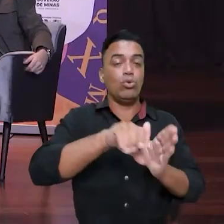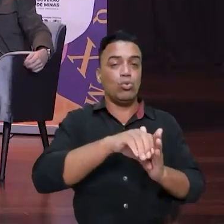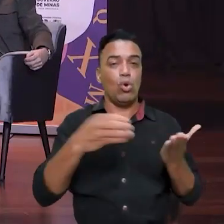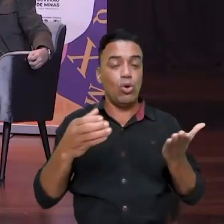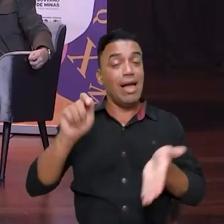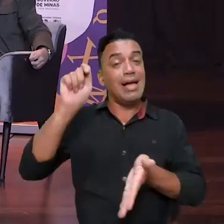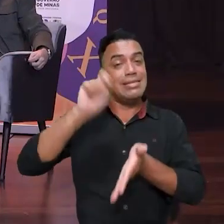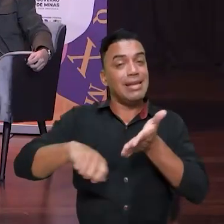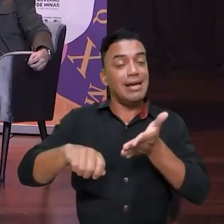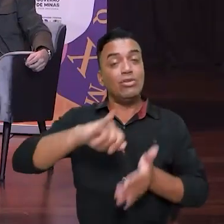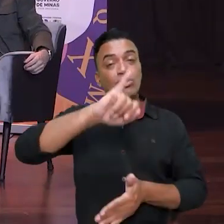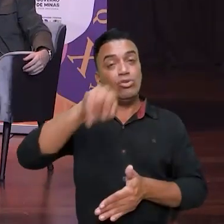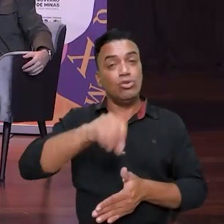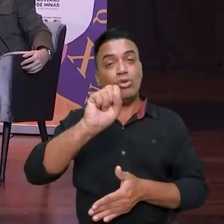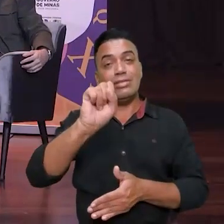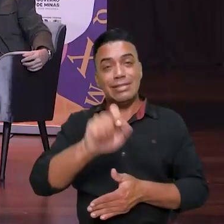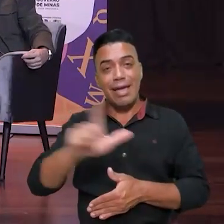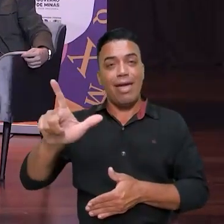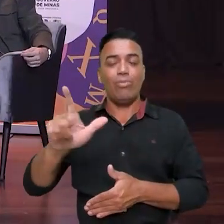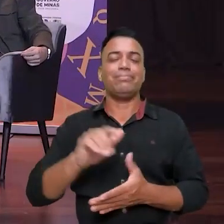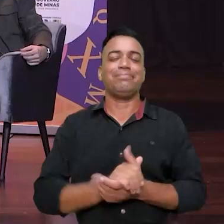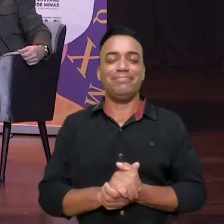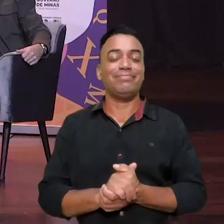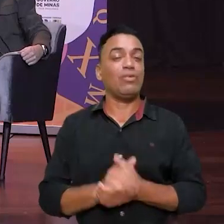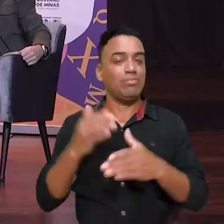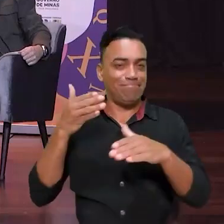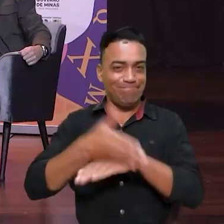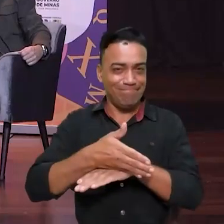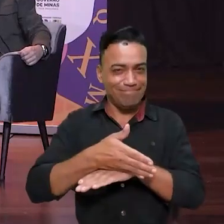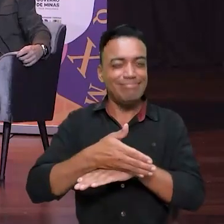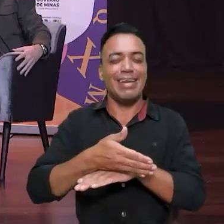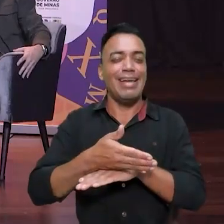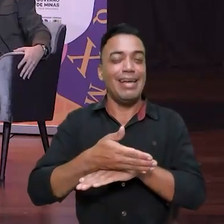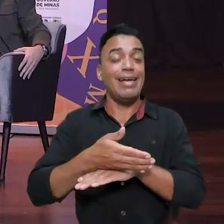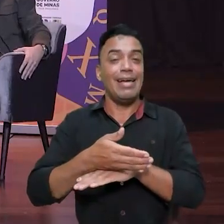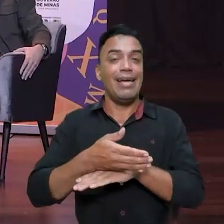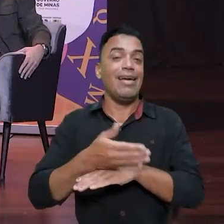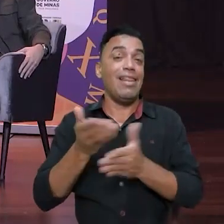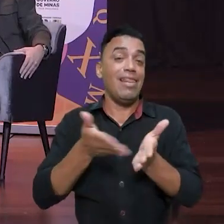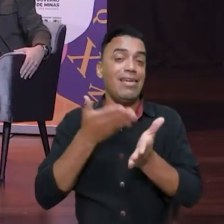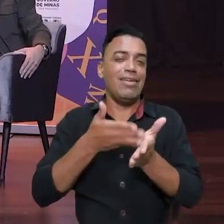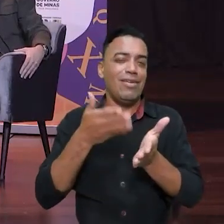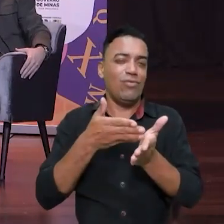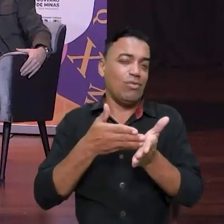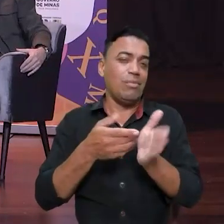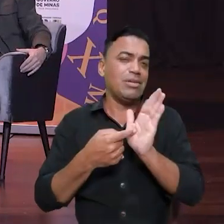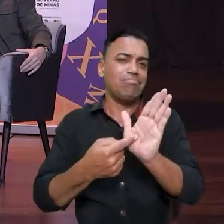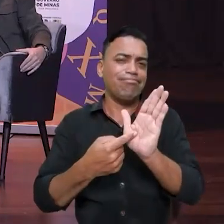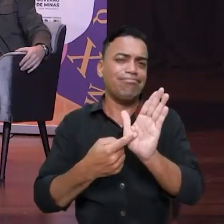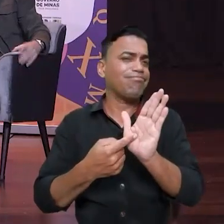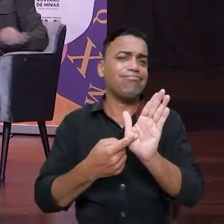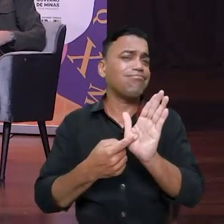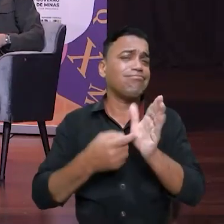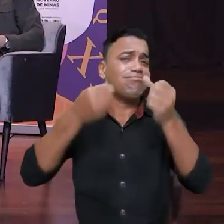assinadas por Josiel Botelho. Agora vamos entrar aqui no Antes que o Amanhã Aconteça. Eu quero te pedir para apresentar o